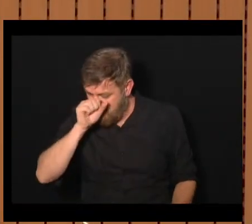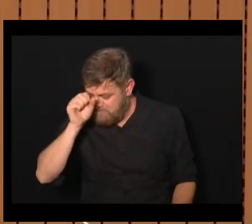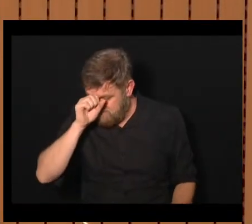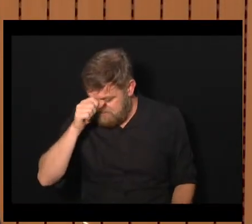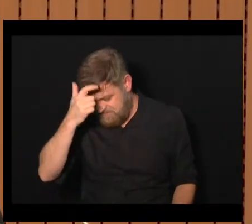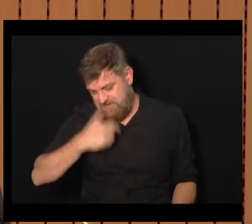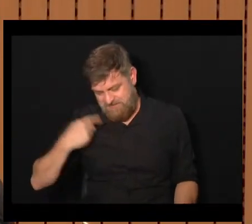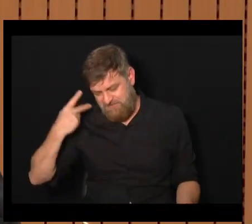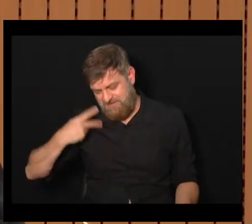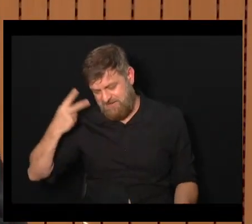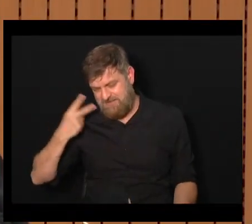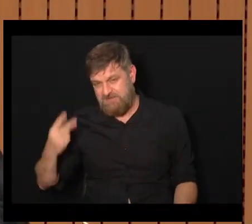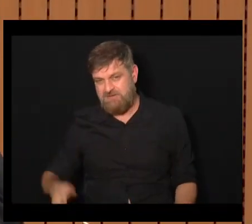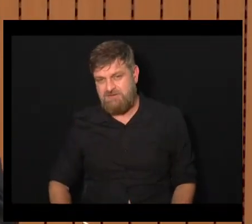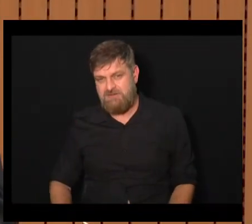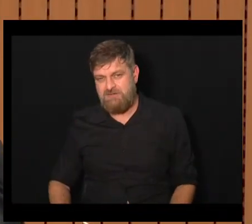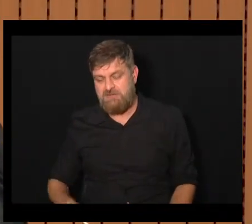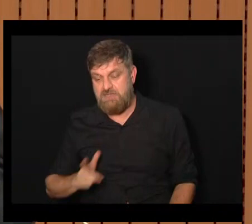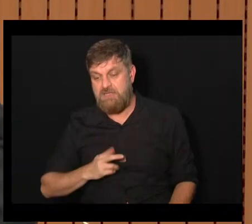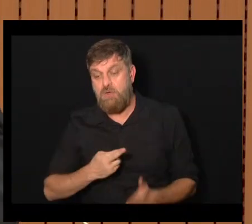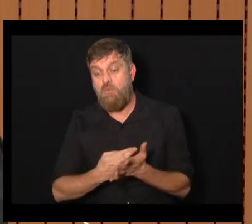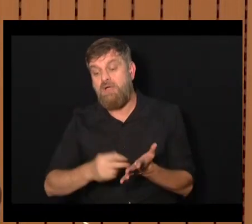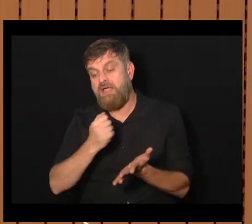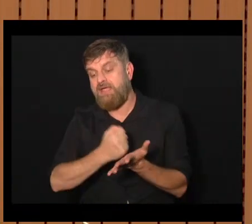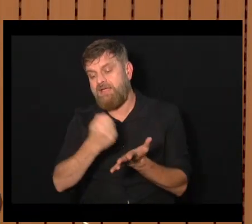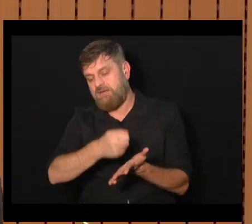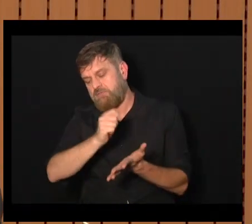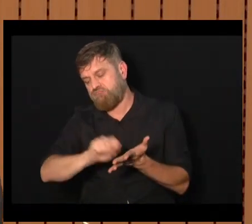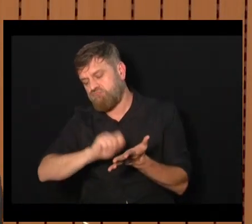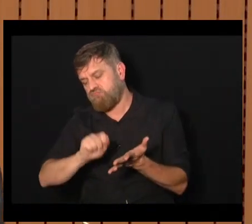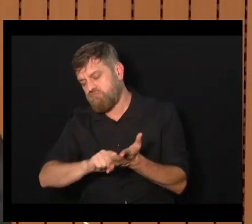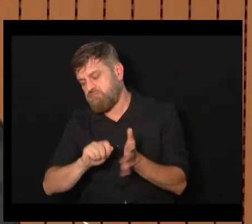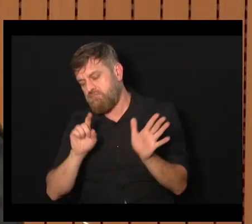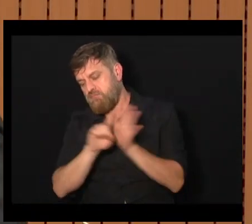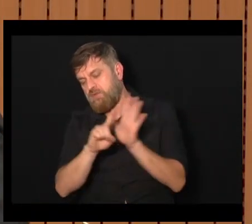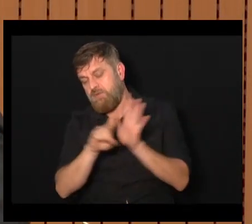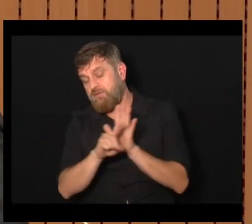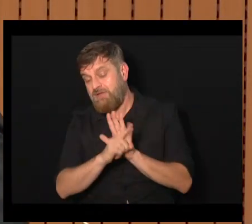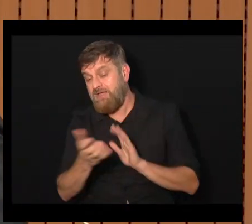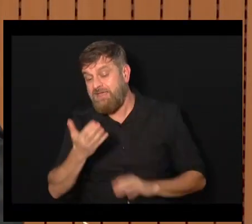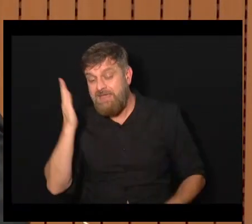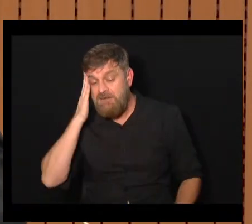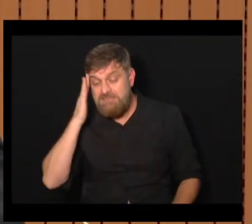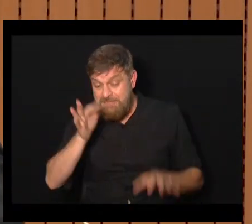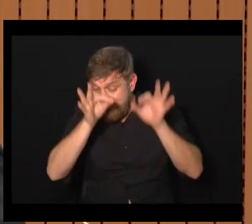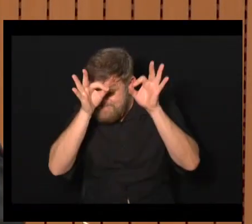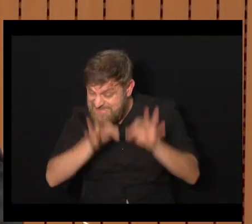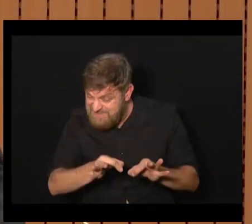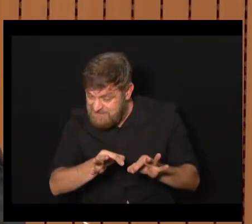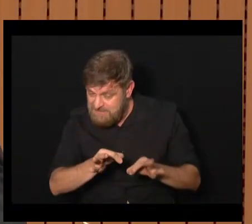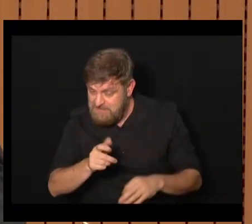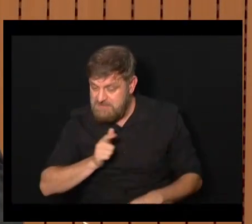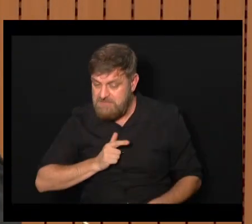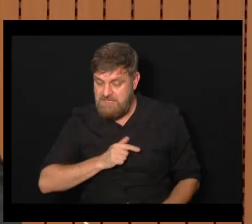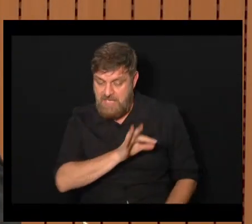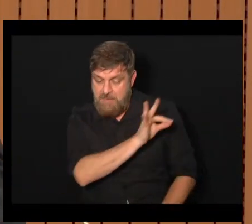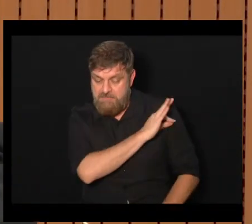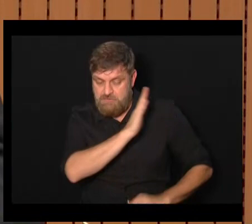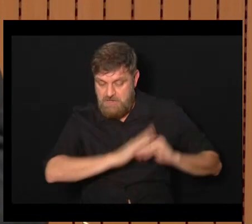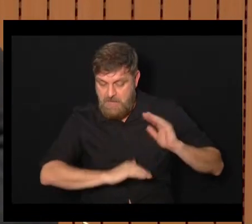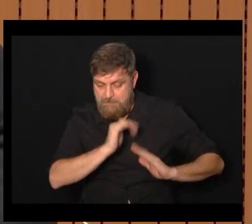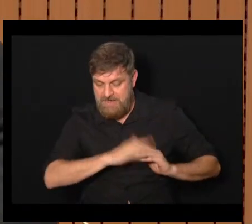pública, eu protocolei requerimentos de informação para apurar melhor essa notícia e ter certeza absoluta de que a Prefeitura, de